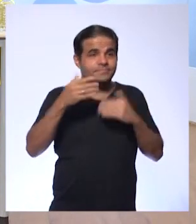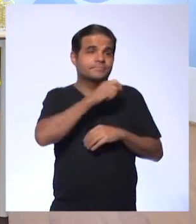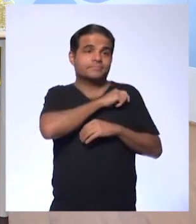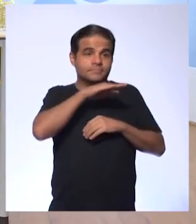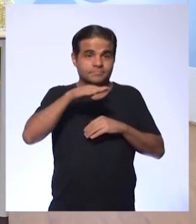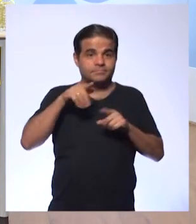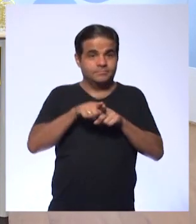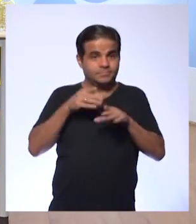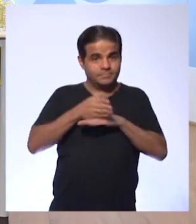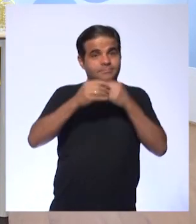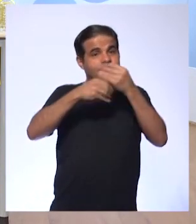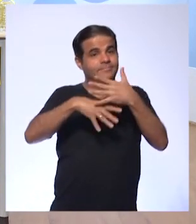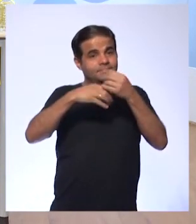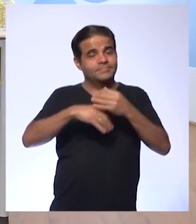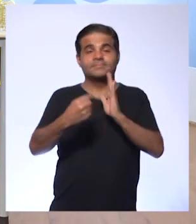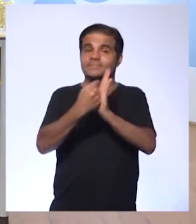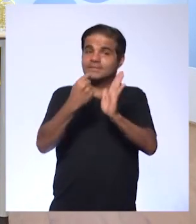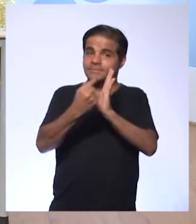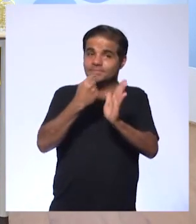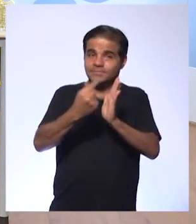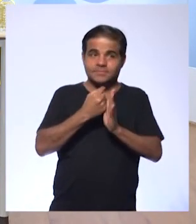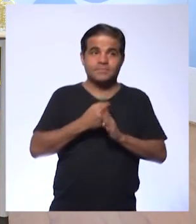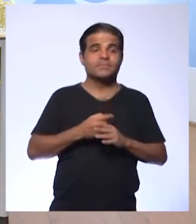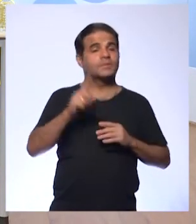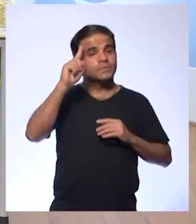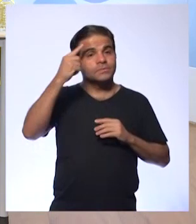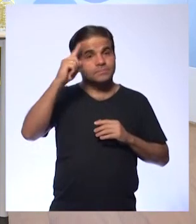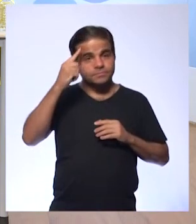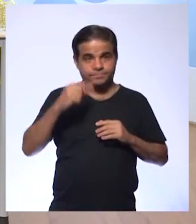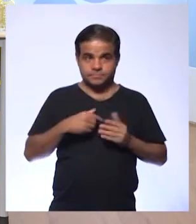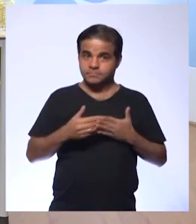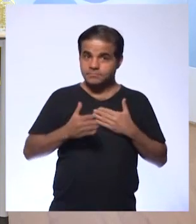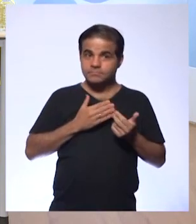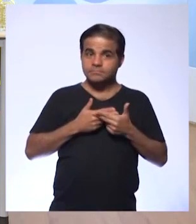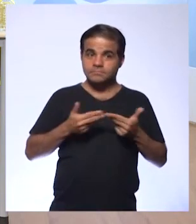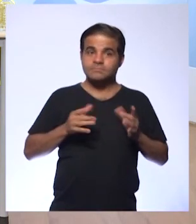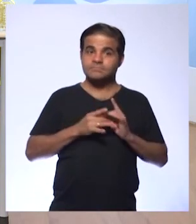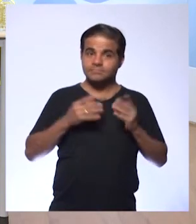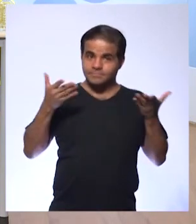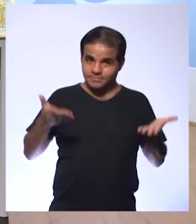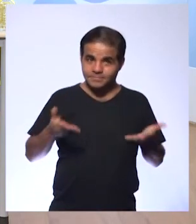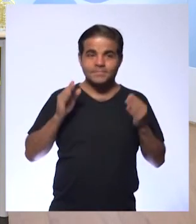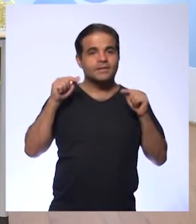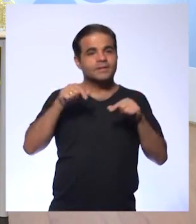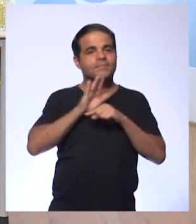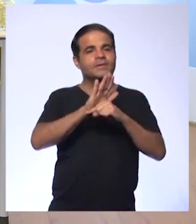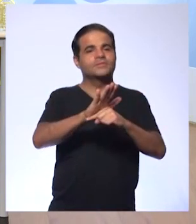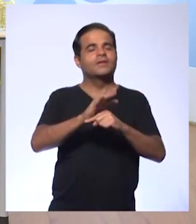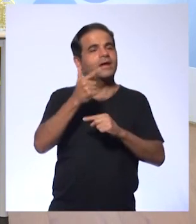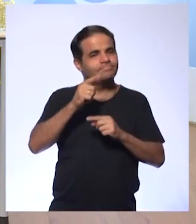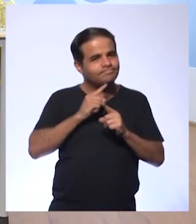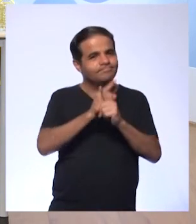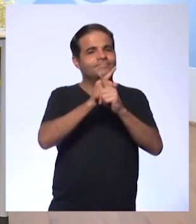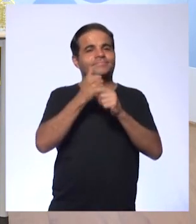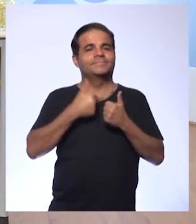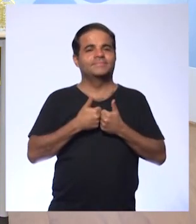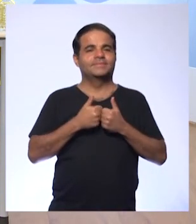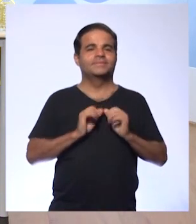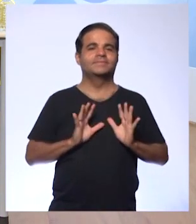pela participação do chat, pelas perguntas, pelas dúvidas. Qualquer coisa, nós estamos aqui para ajudar. Até mais, pessoal.